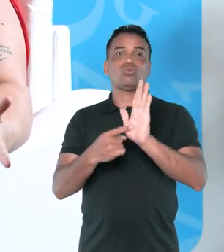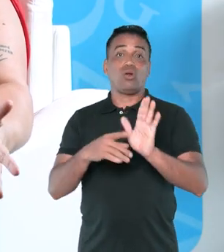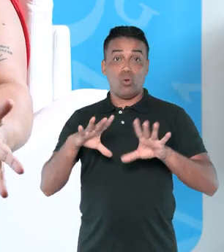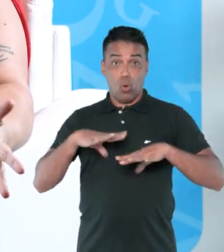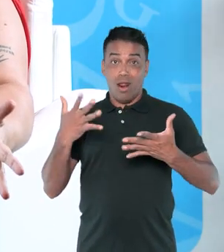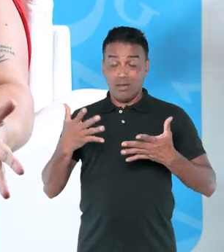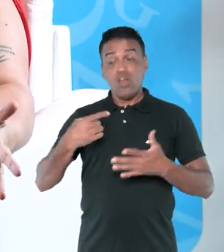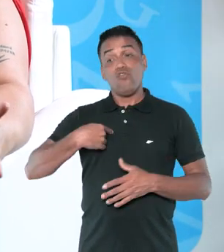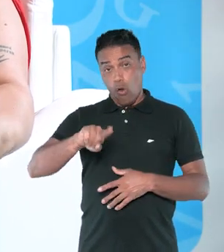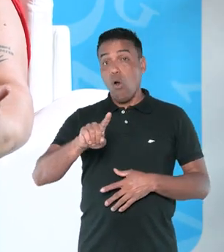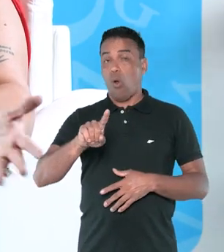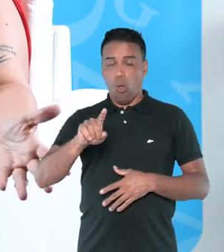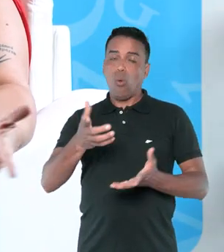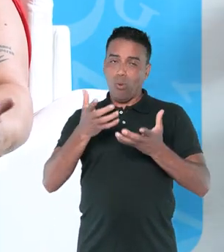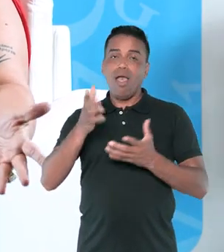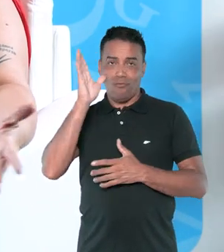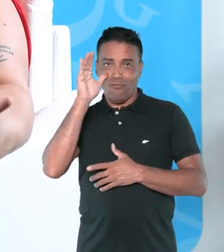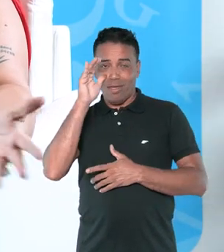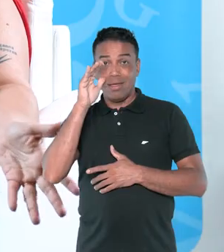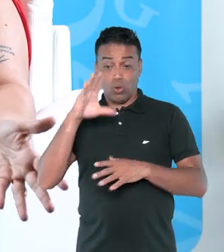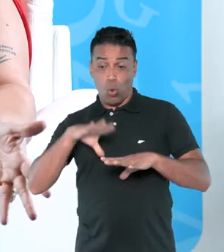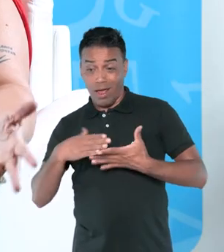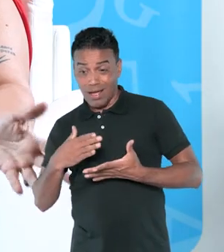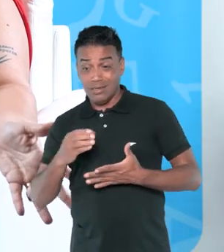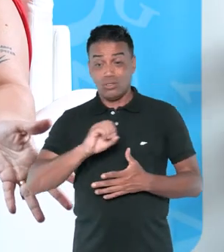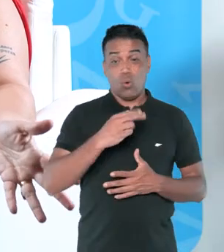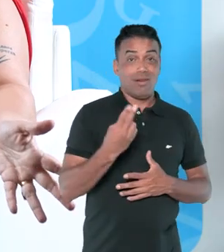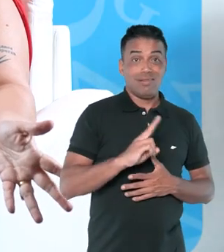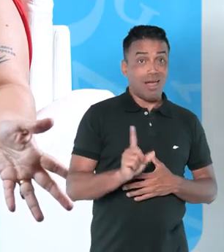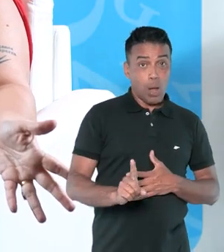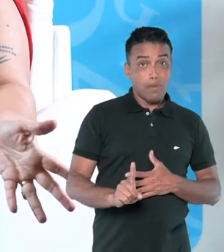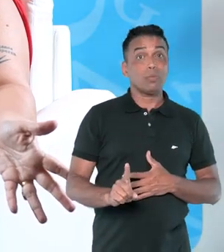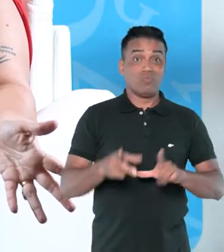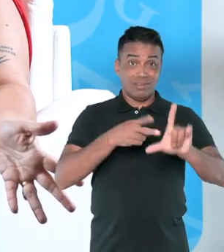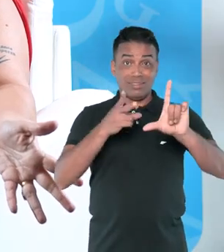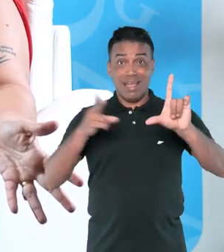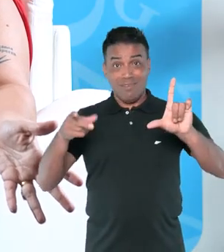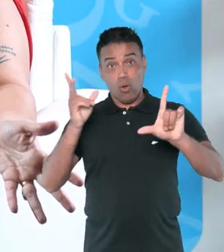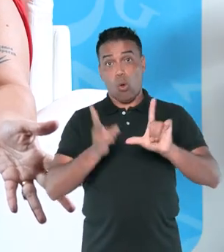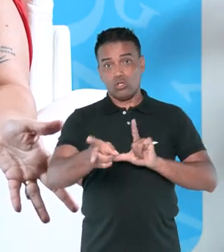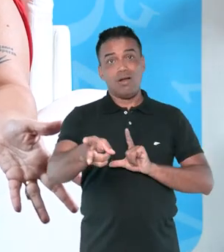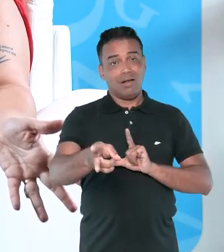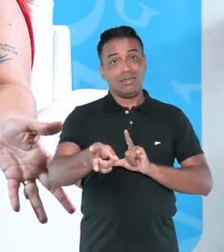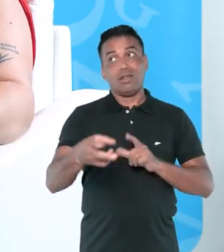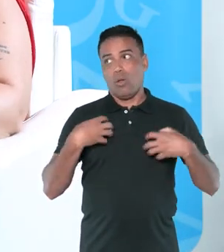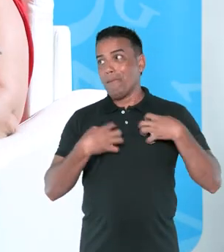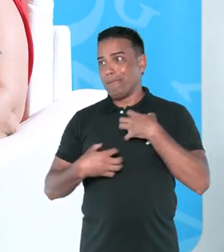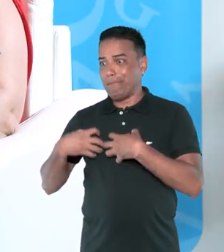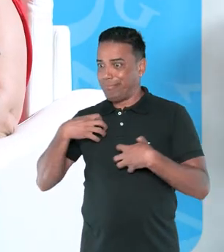vou assistir, porque eu ter coragem ou não vai mudar nada, a série vai continuar lá, não vão tirar do ar porque eu estou magoada,